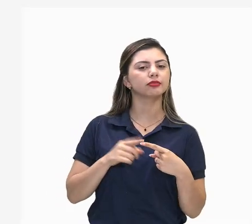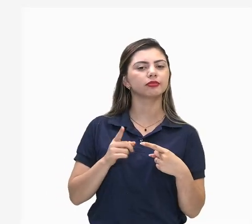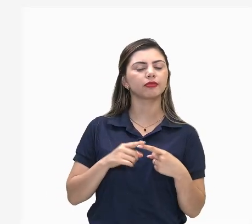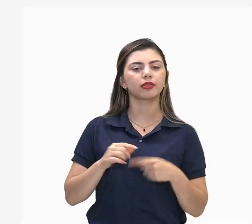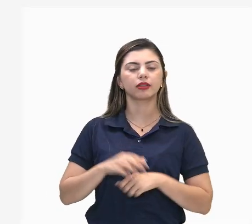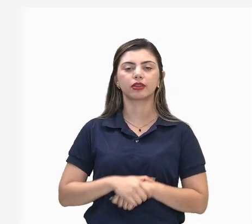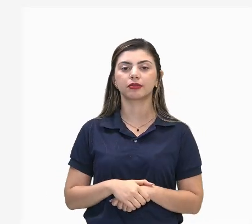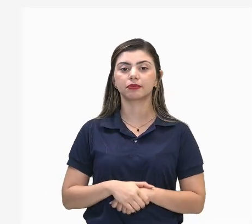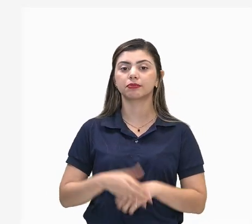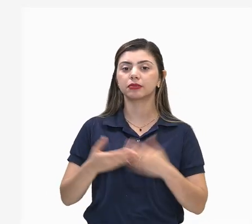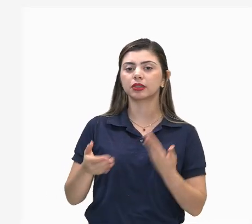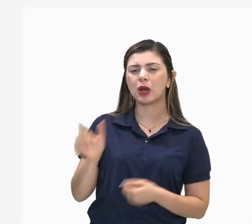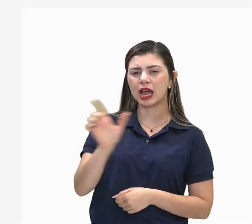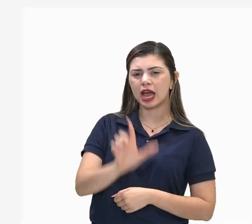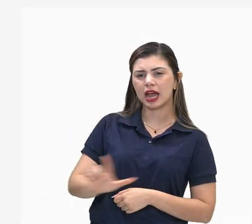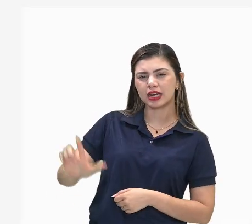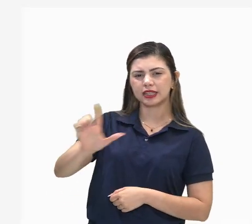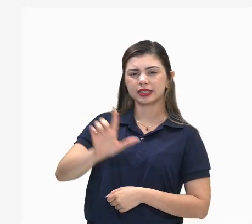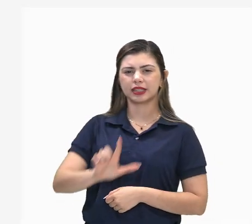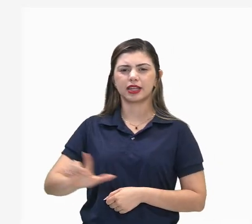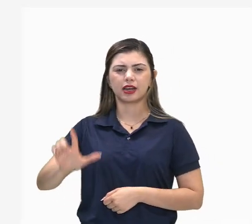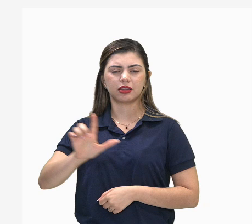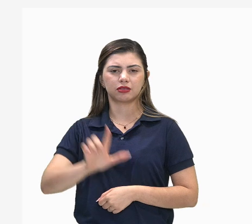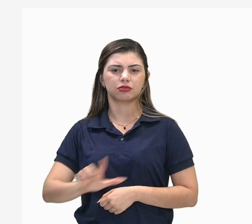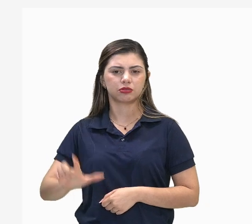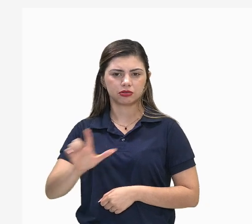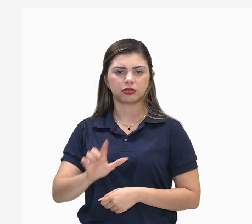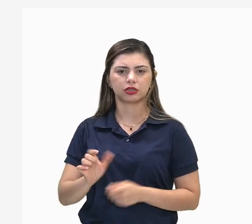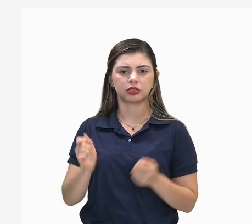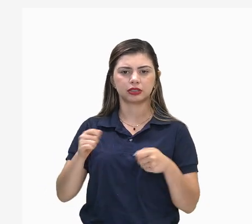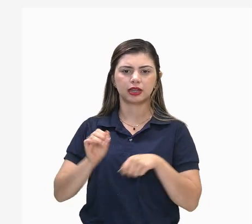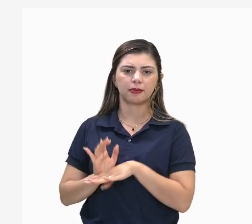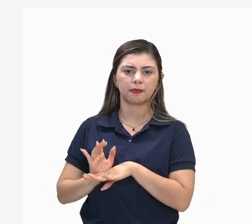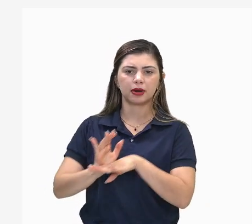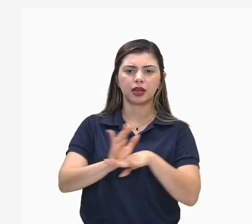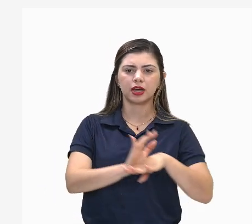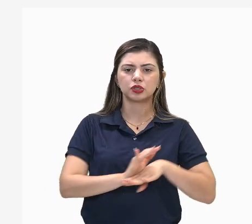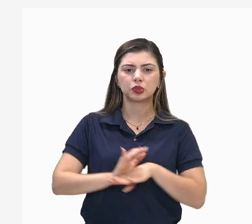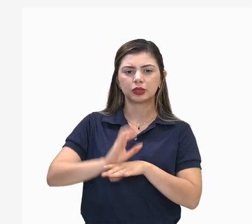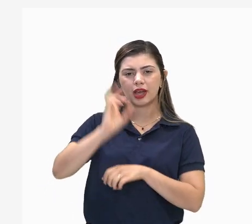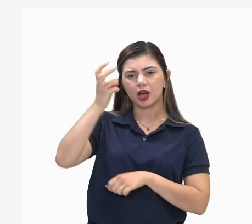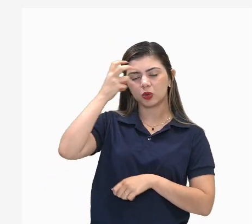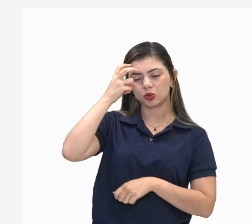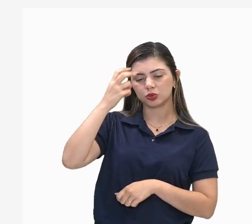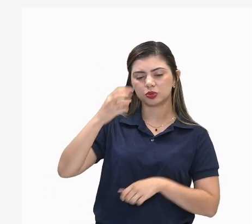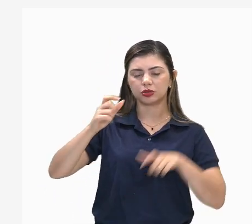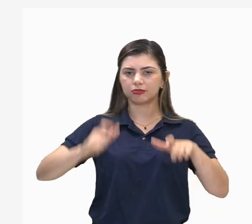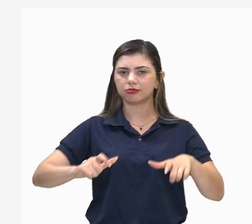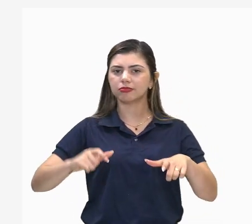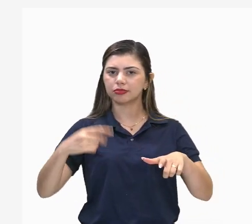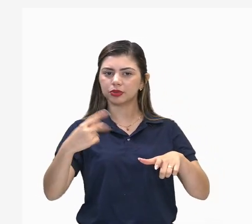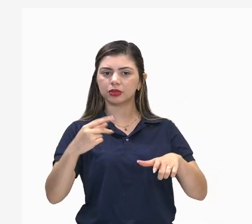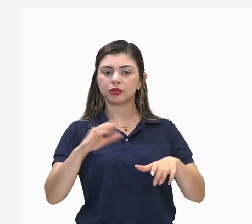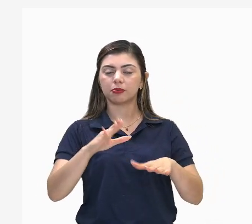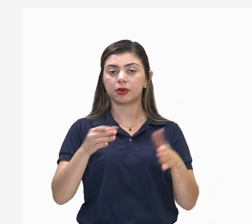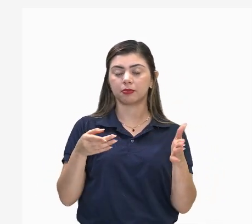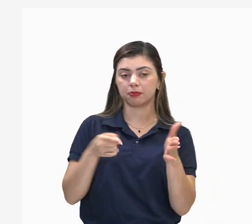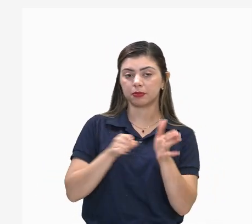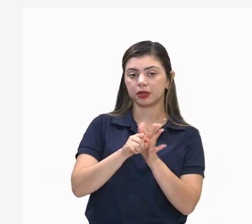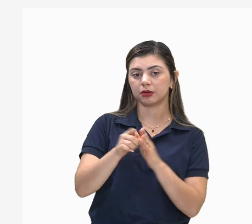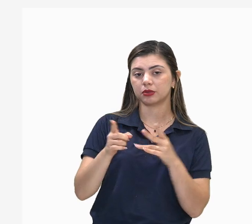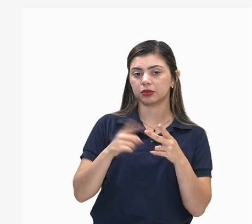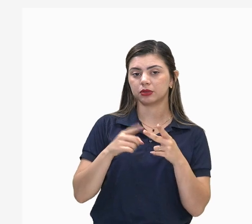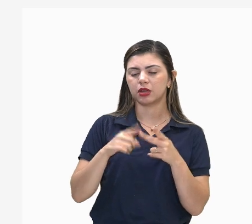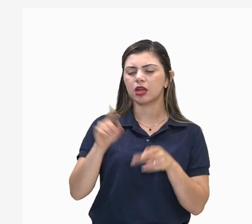a literatura pode retratar um lugar e sua cultura. E a segunda seria o que